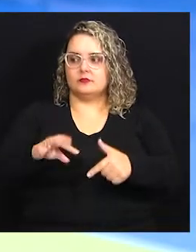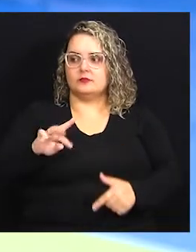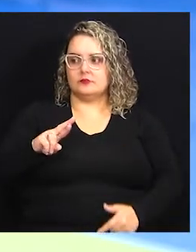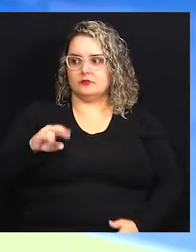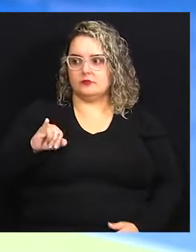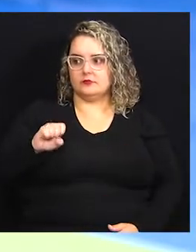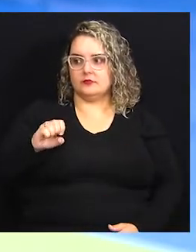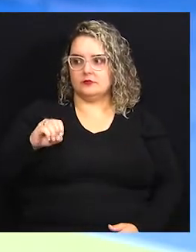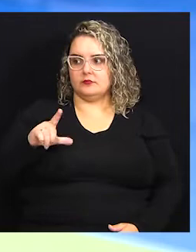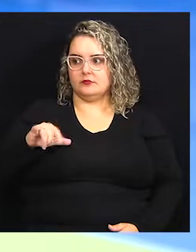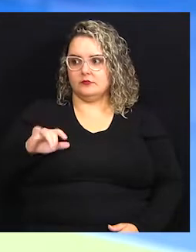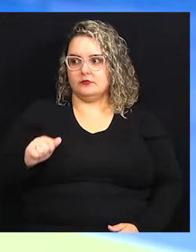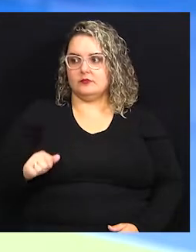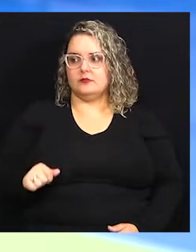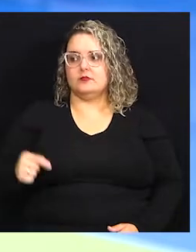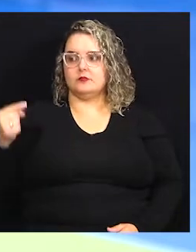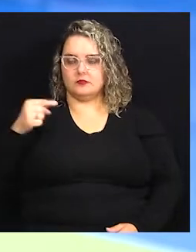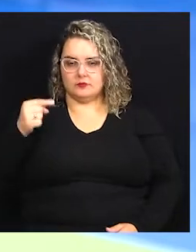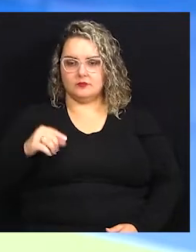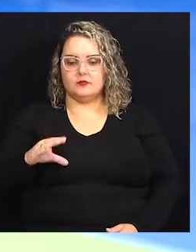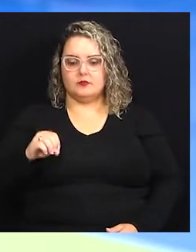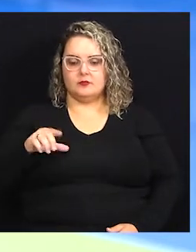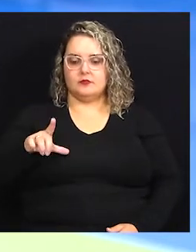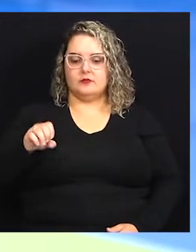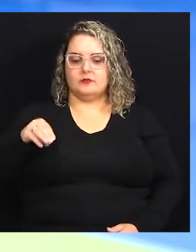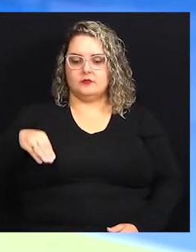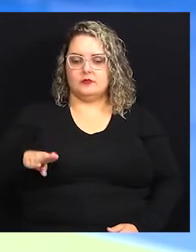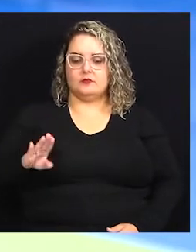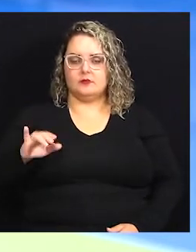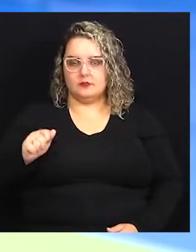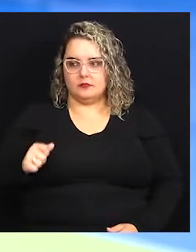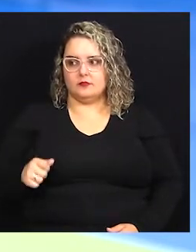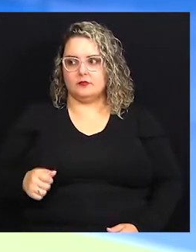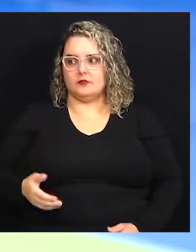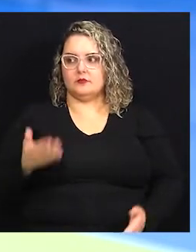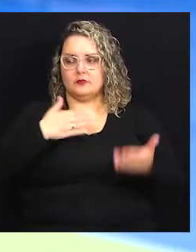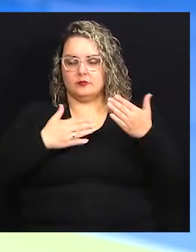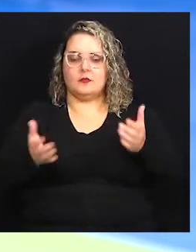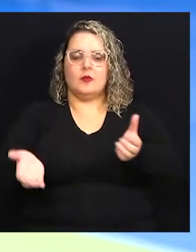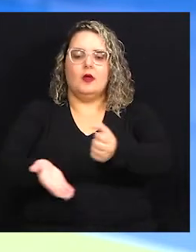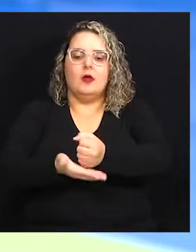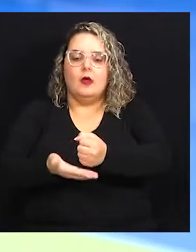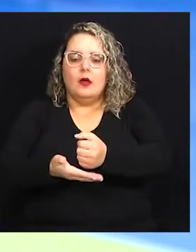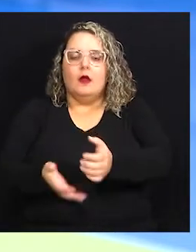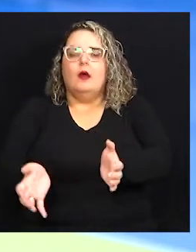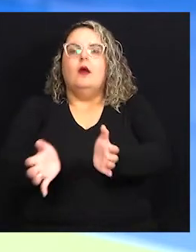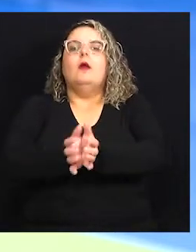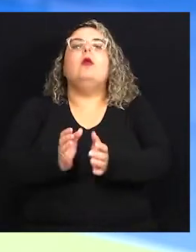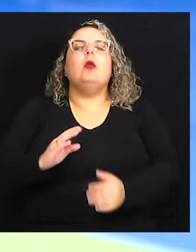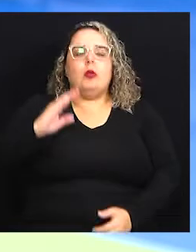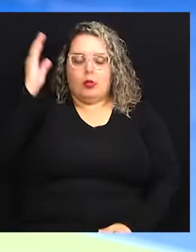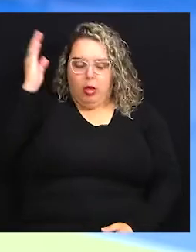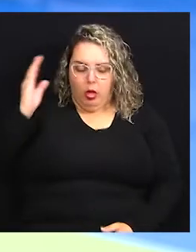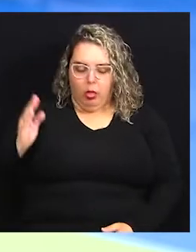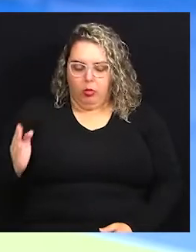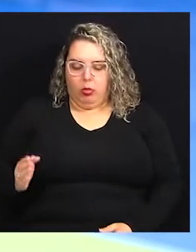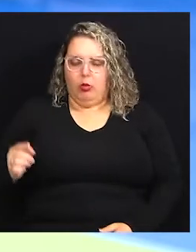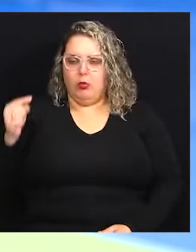hoje da Colômbia, ele foi técnico das categorias de base da seleção brasileira. E quando ele trabalhou comigo, quando eu fui preparador físico dele em São